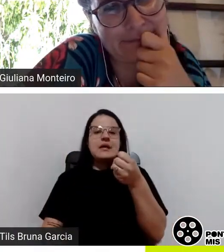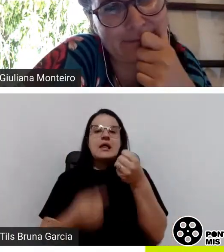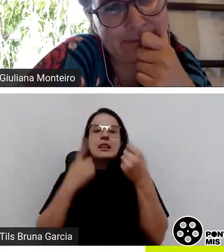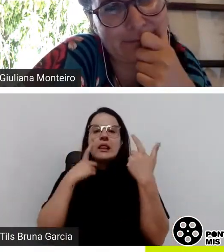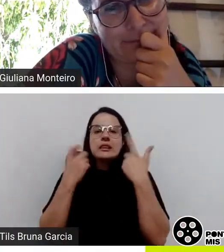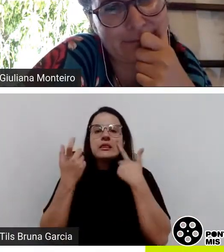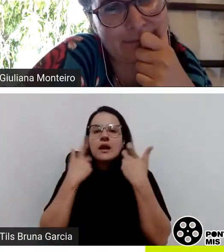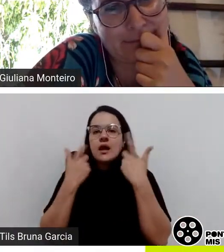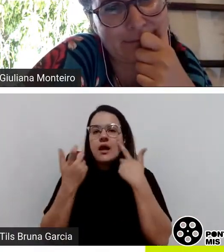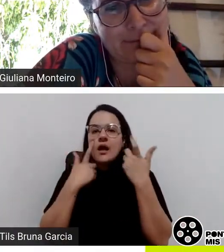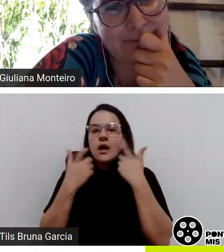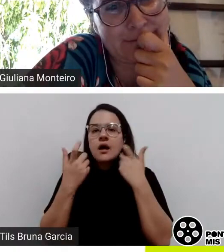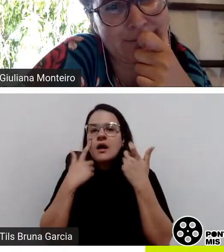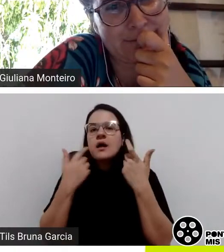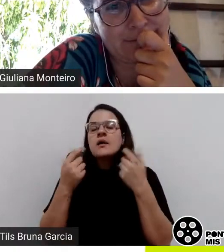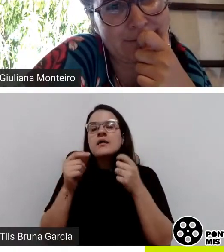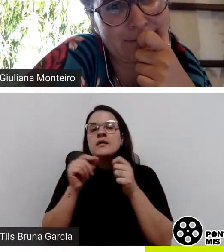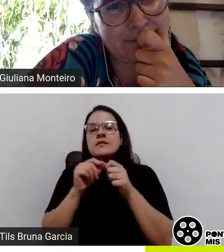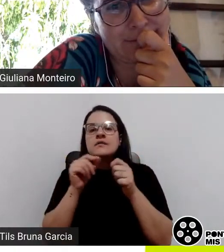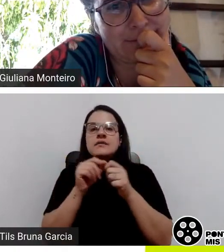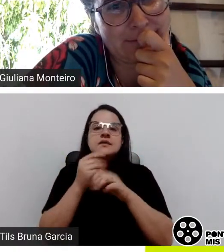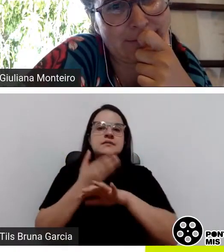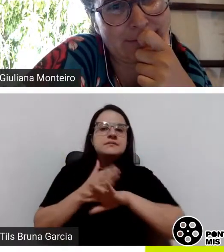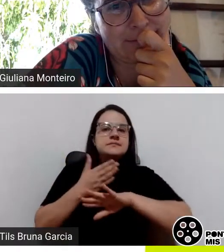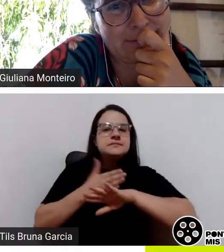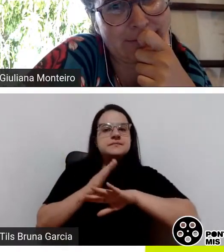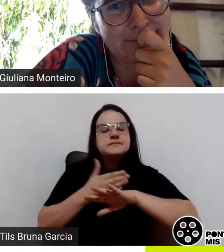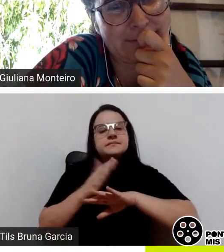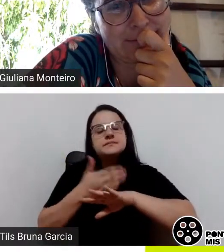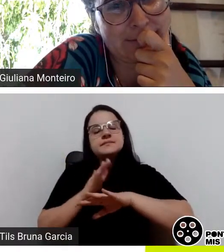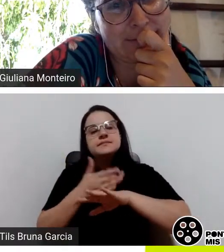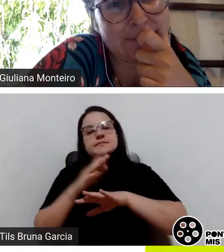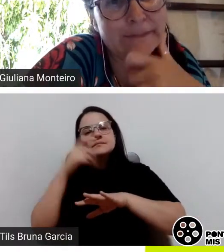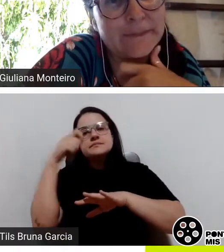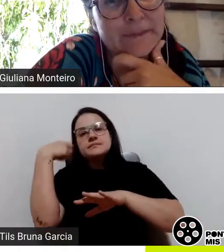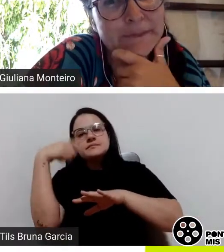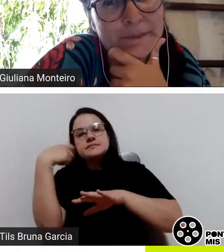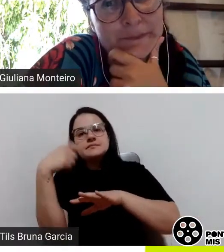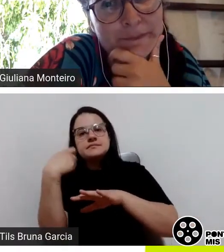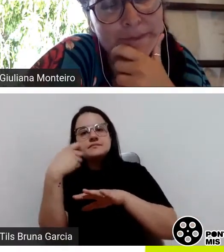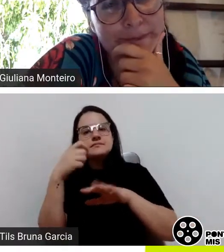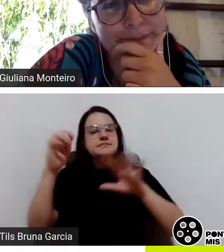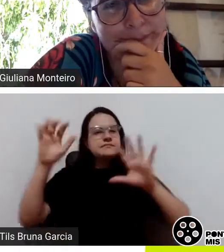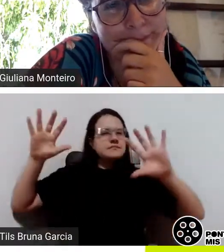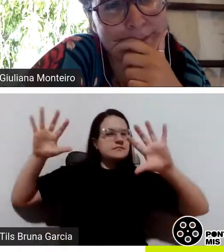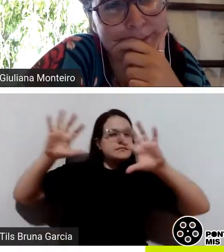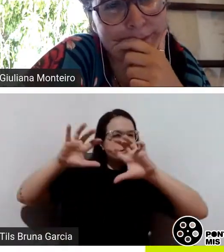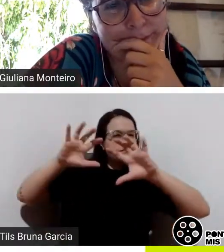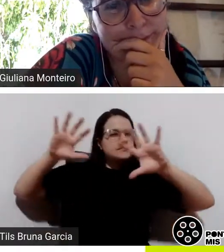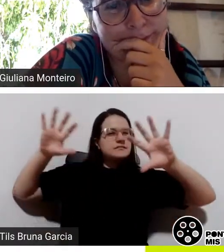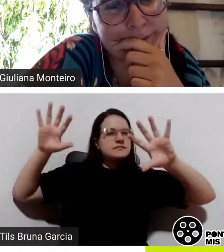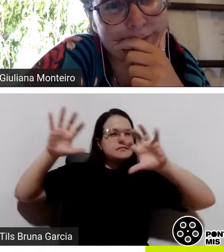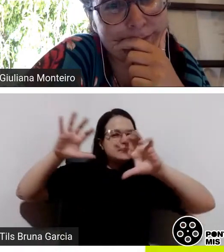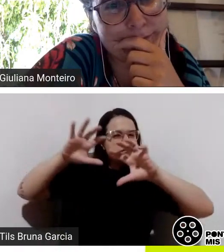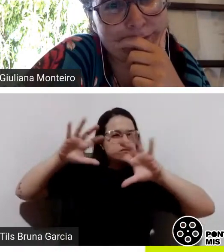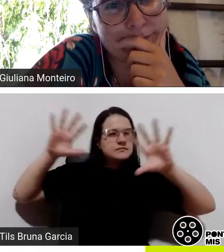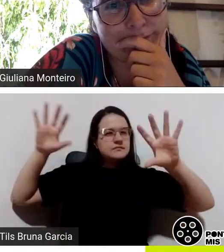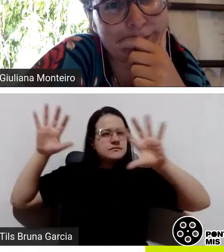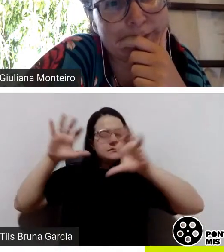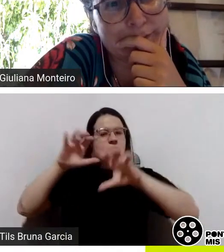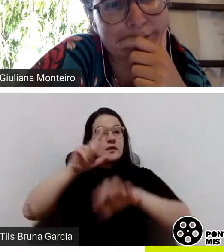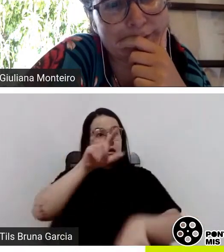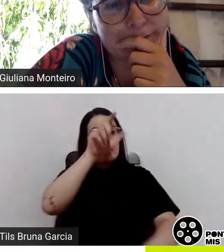no drama tu faz um trevinzinho bem lento, bota uma musiquinha subindo, aquela luz bonitinha lá no fundo tal, e tal, e o cara pensa, puxa, como ele é bom ator,